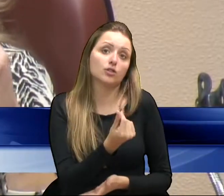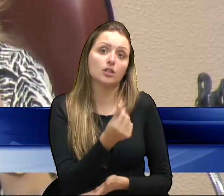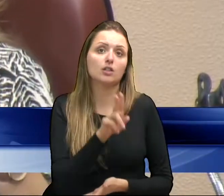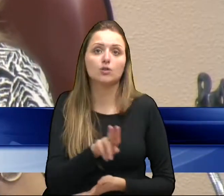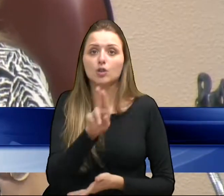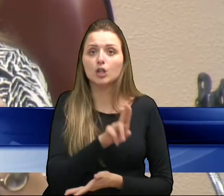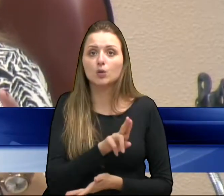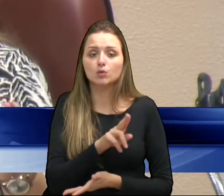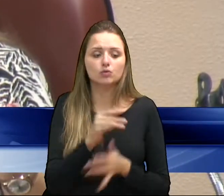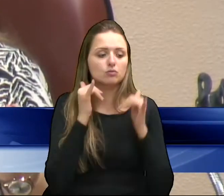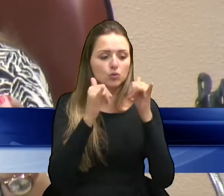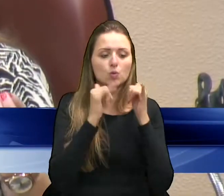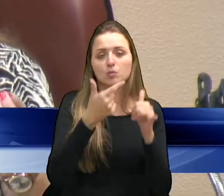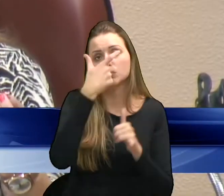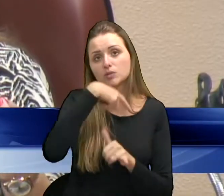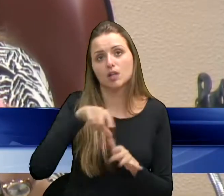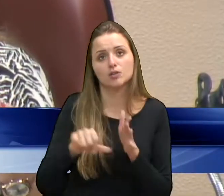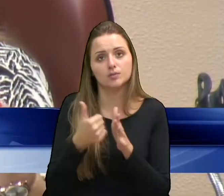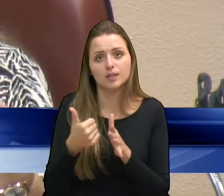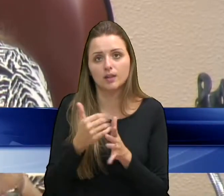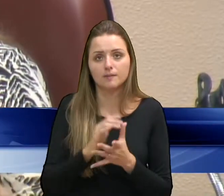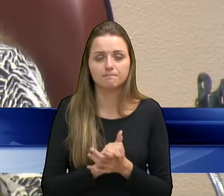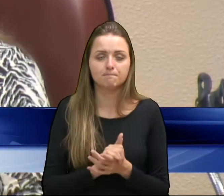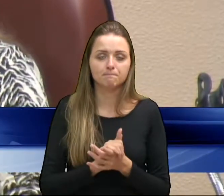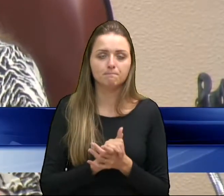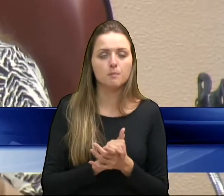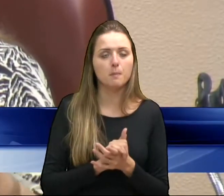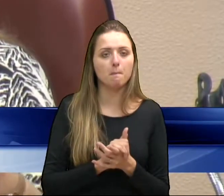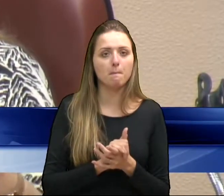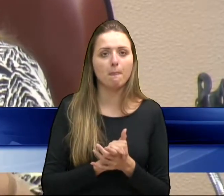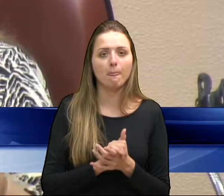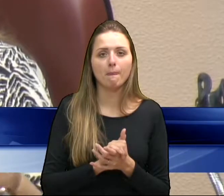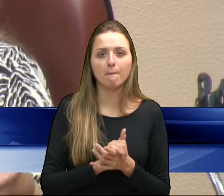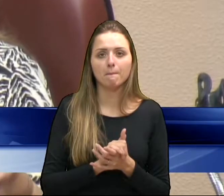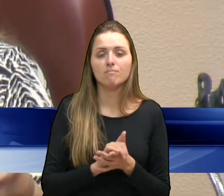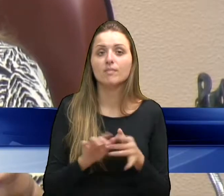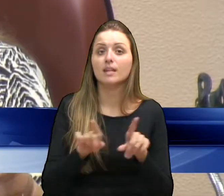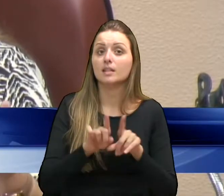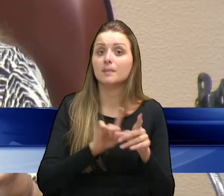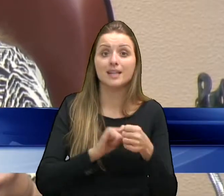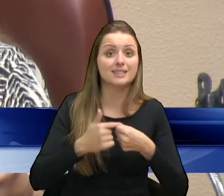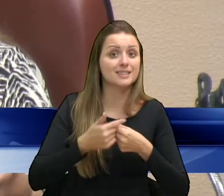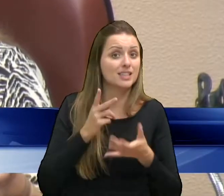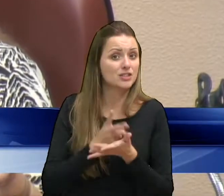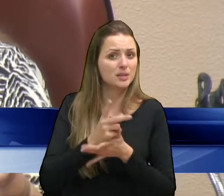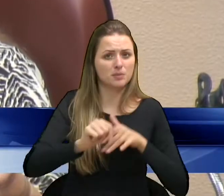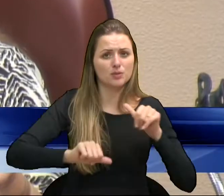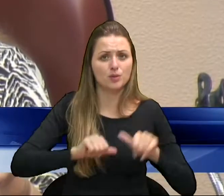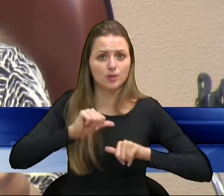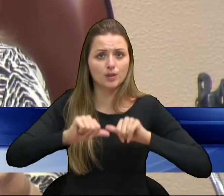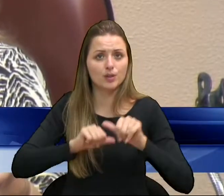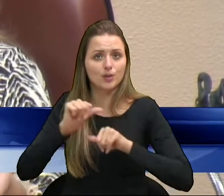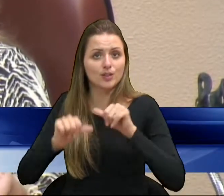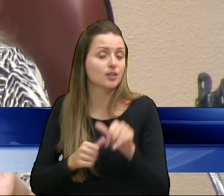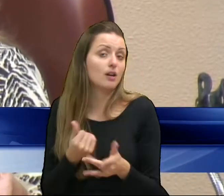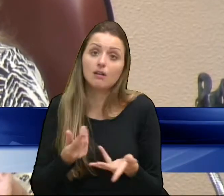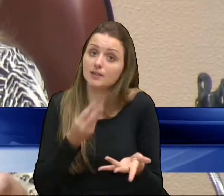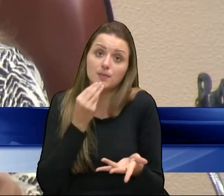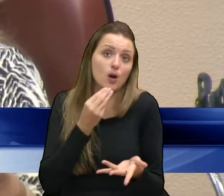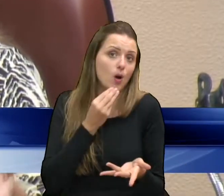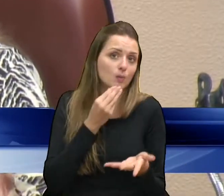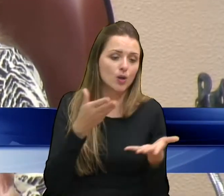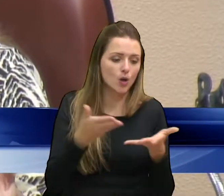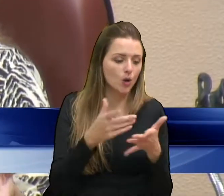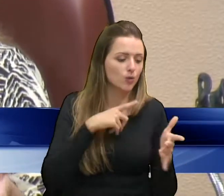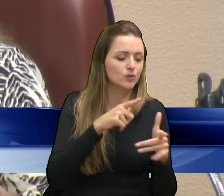aonde melhor me convier. E essa questão que a cidade sempre muda, sem dúvida alguma. Hoje a gente vive um problema,